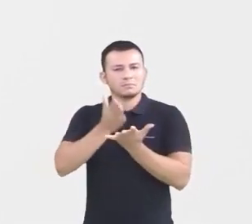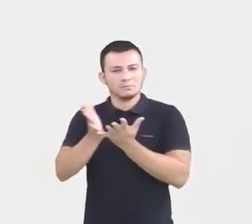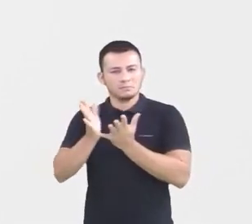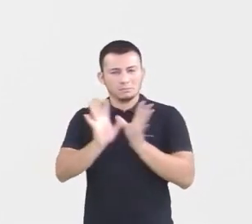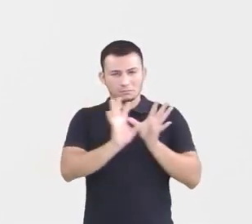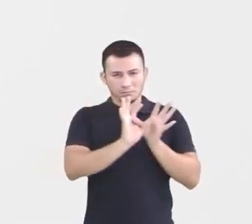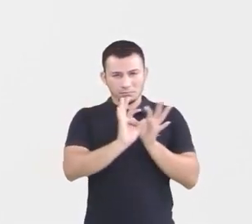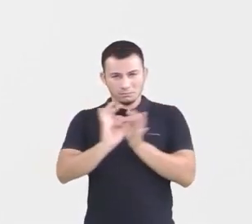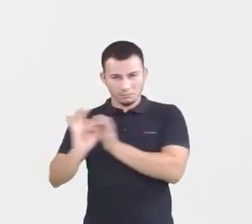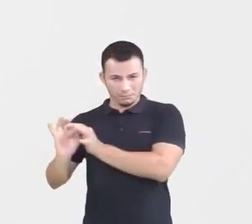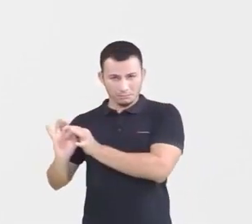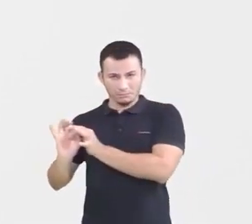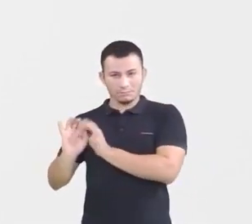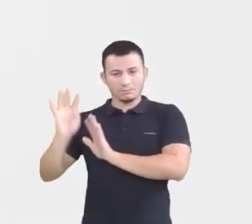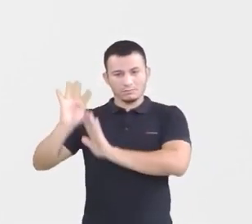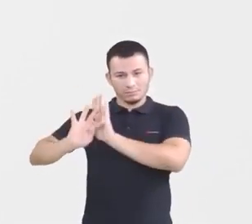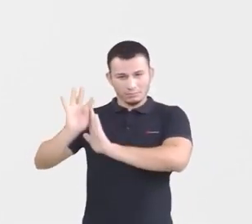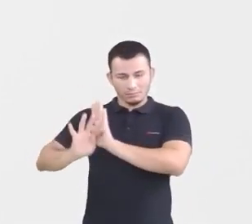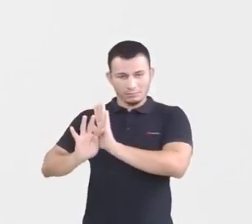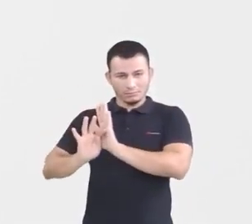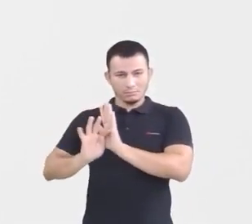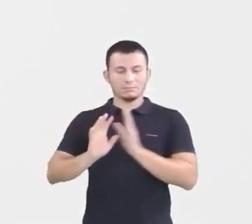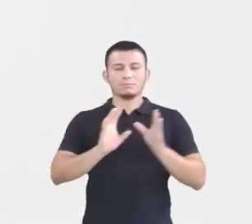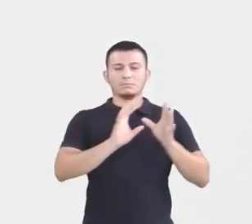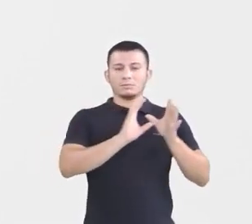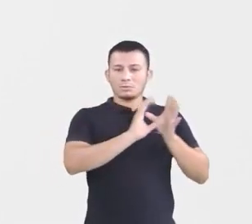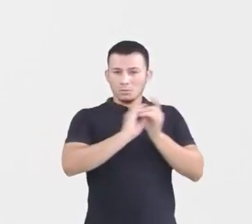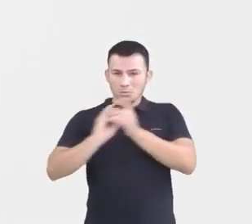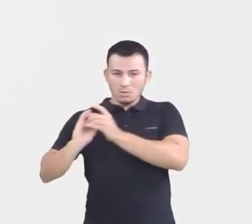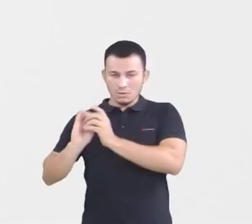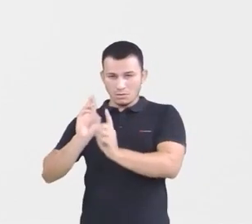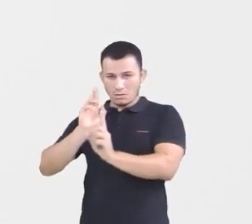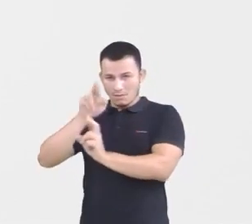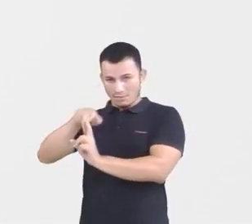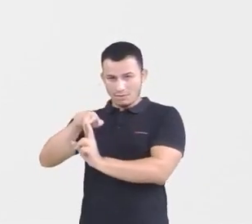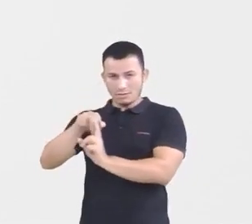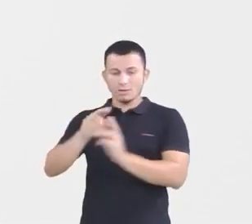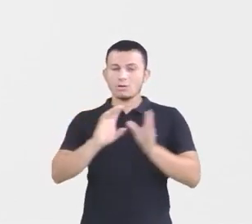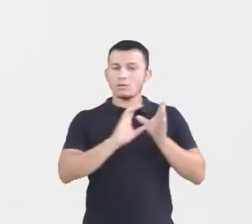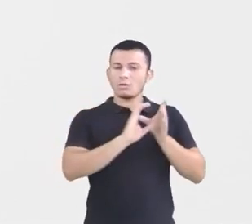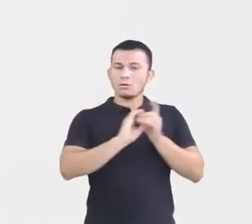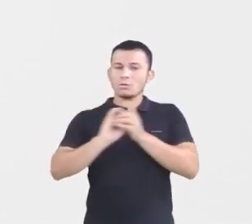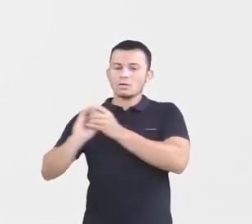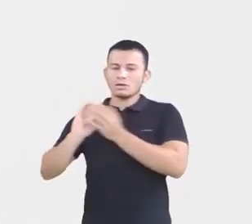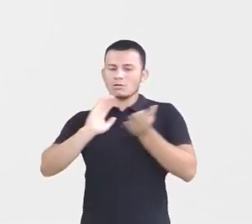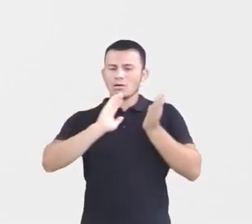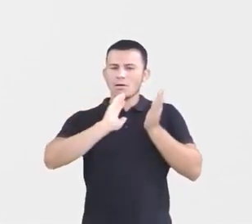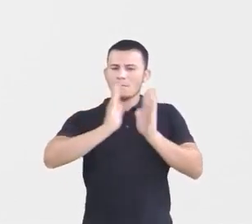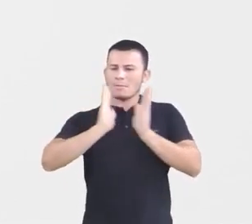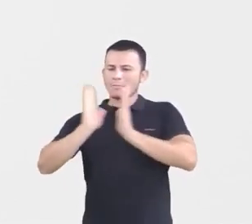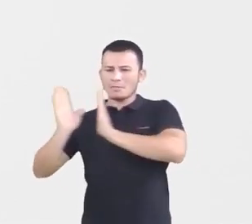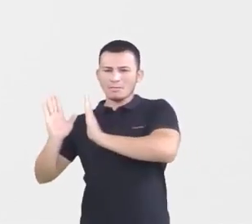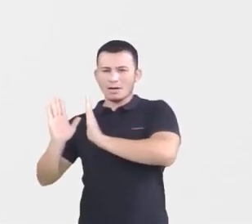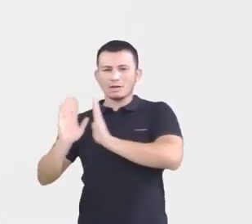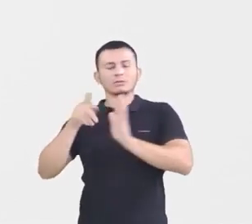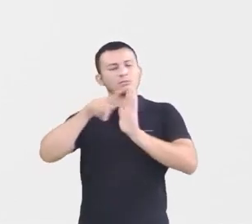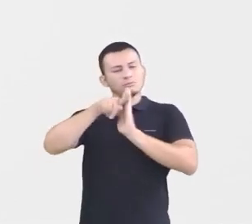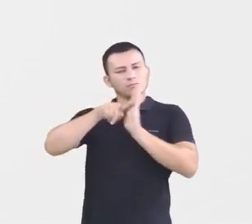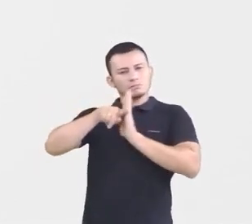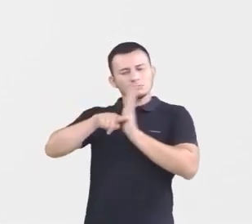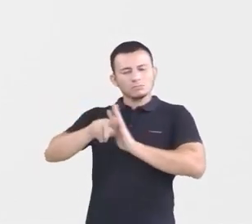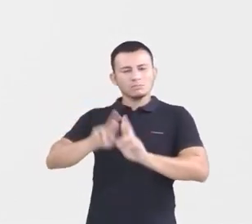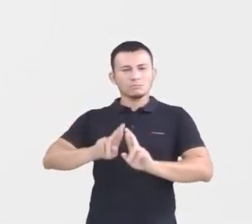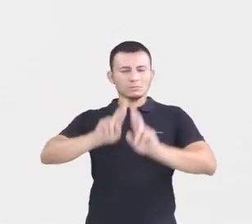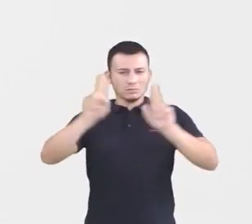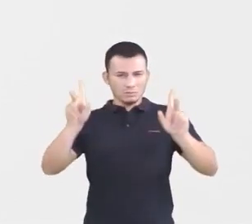coesão textual, coesão referencial e coesão sequencial. Nós vamos analisar os conceitos, as